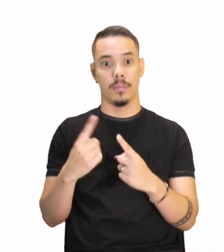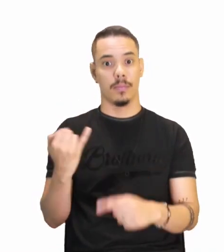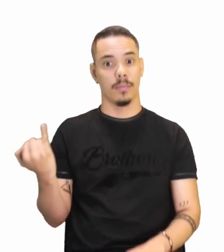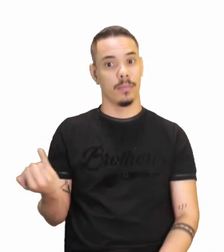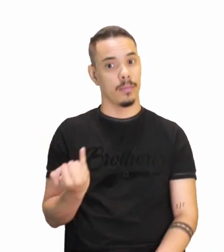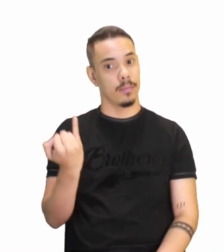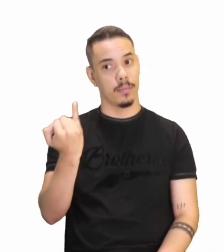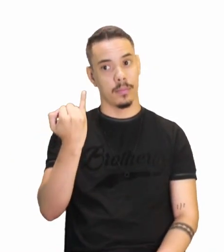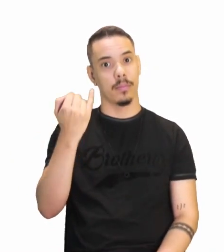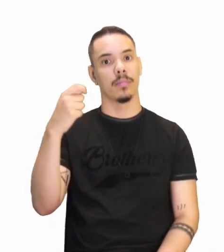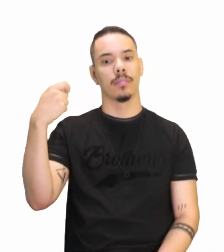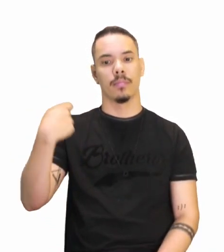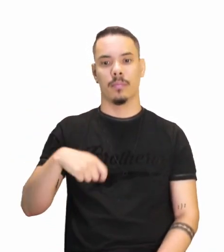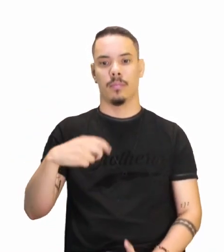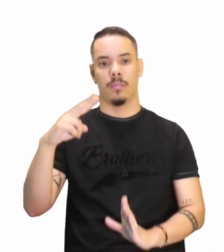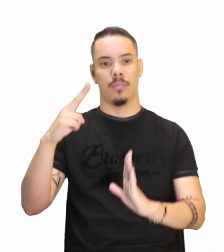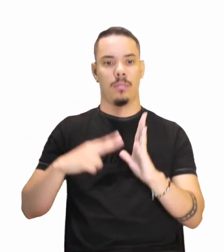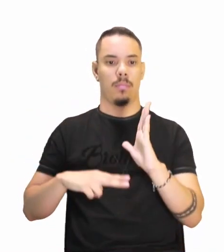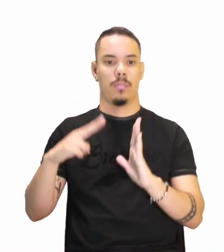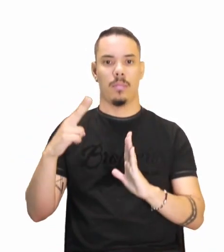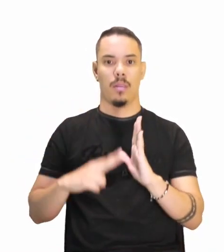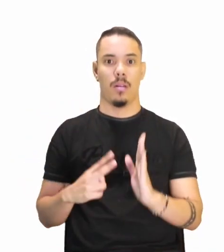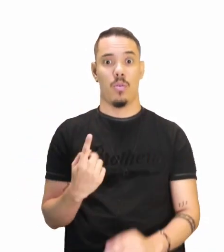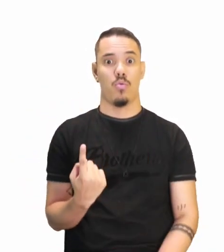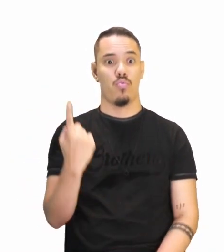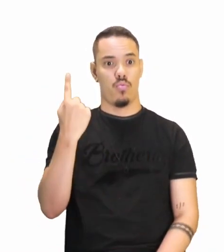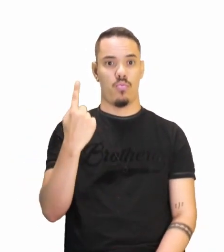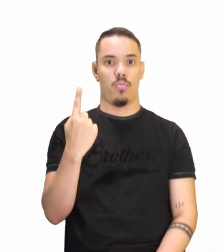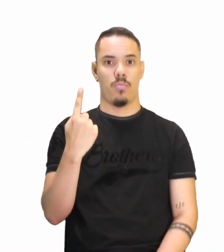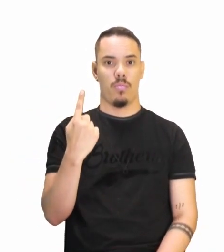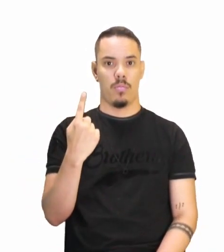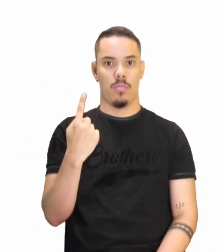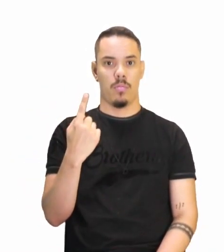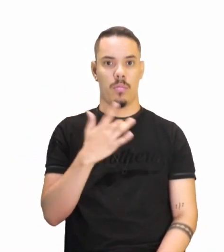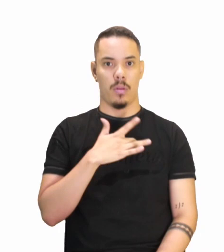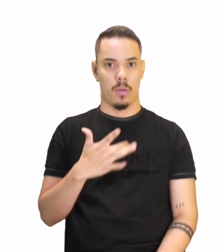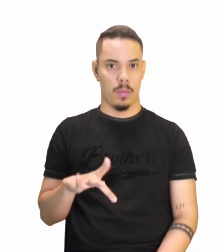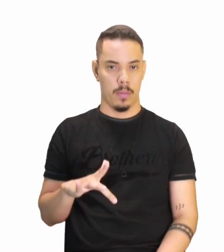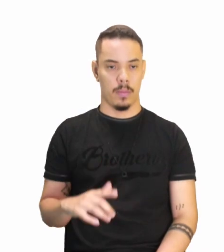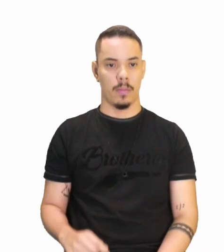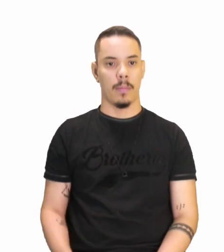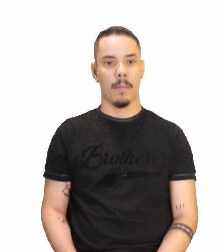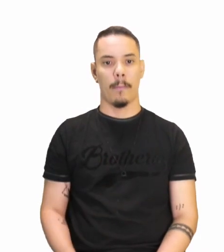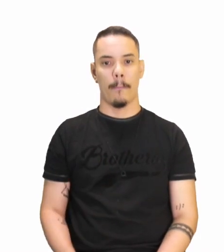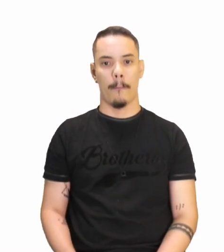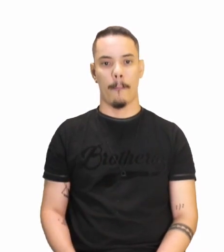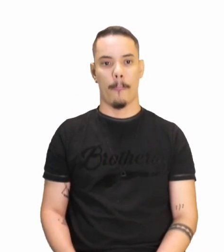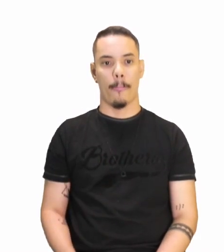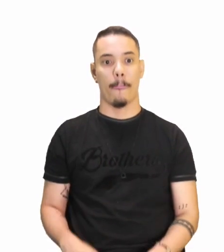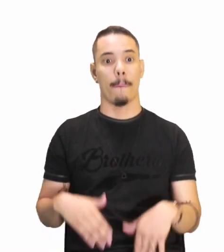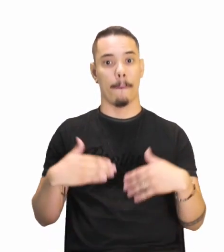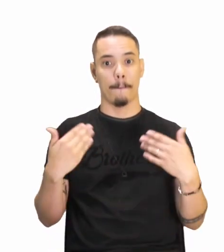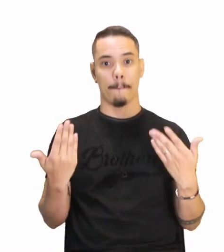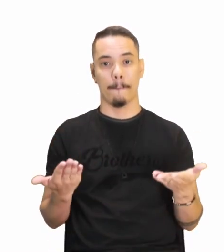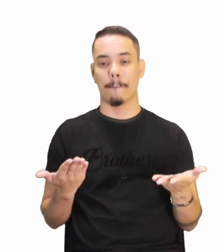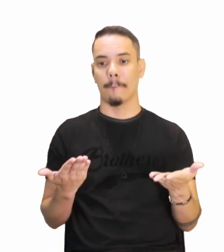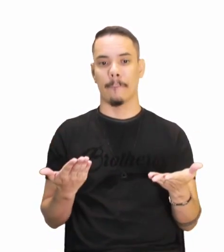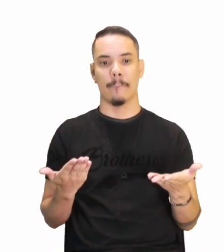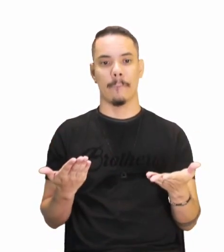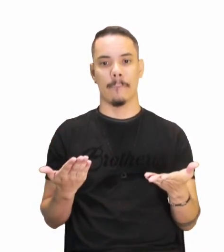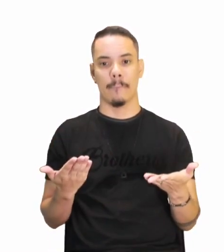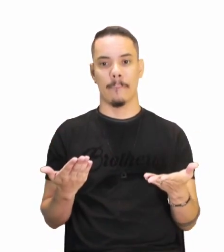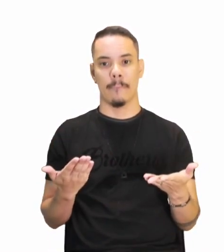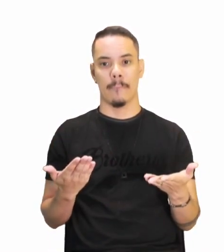importante é não deixar de fazer tem que fazer belezinha tem que fazer a produção Então vamos lá Quais